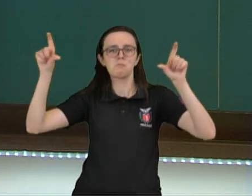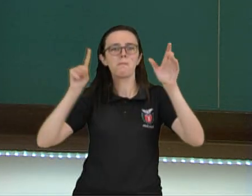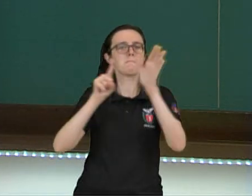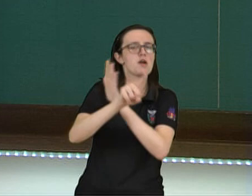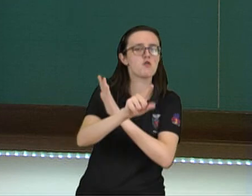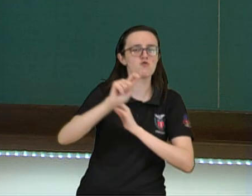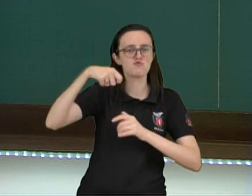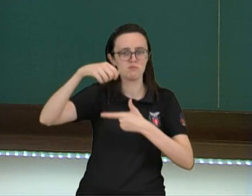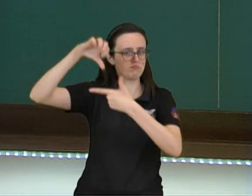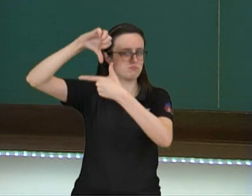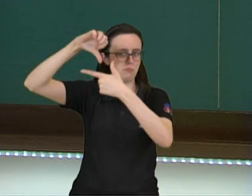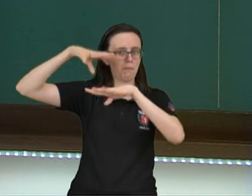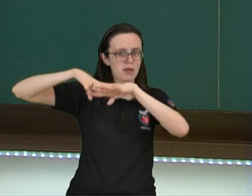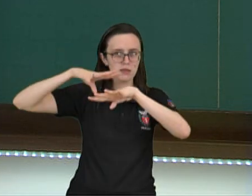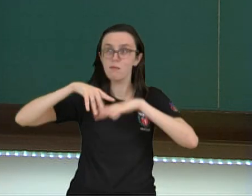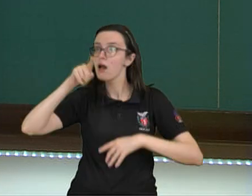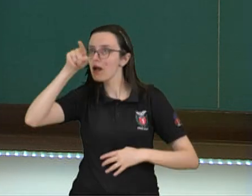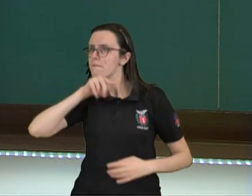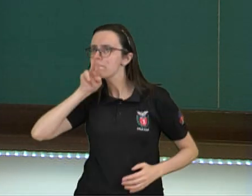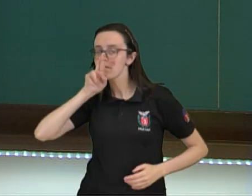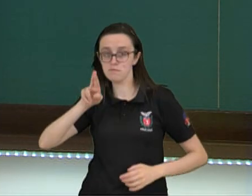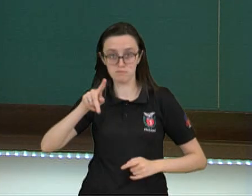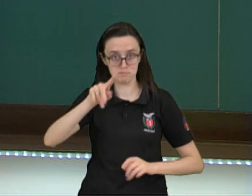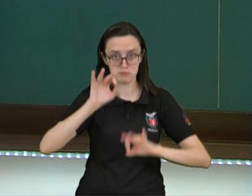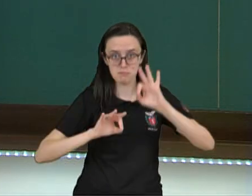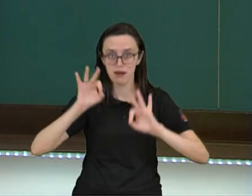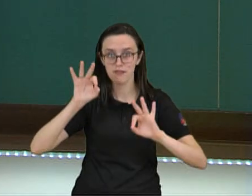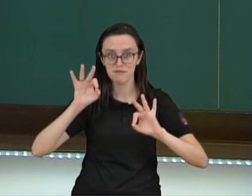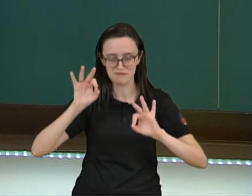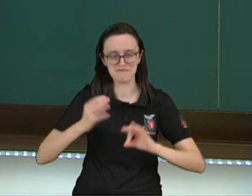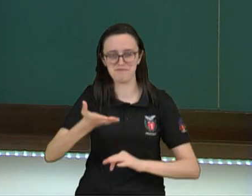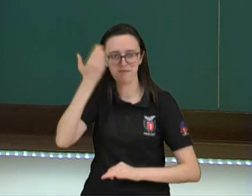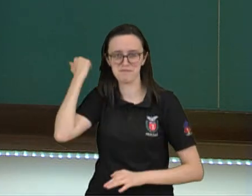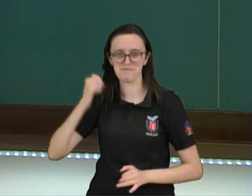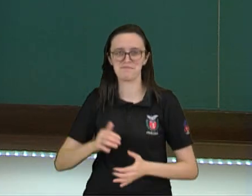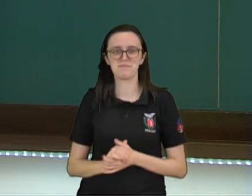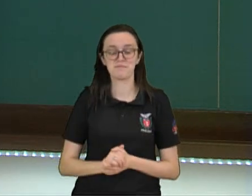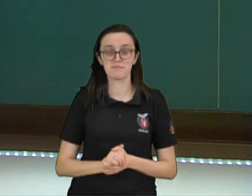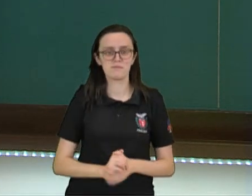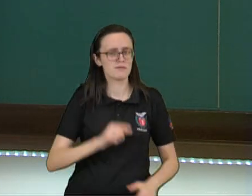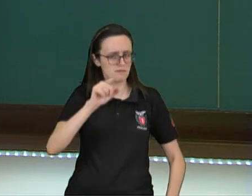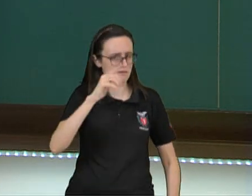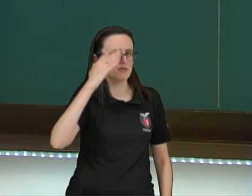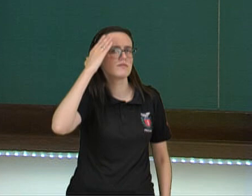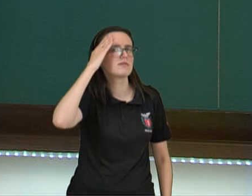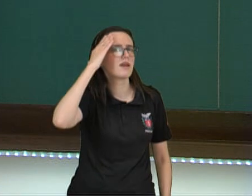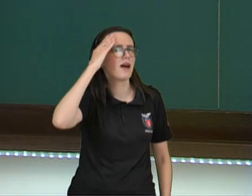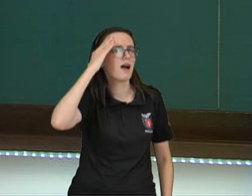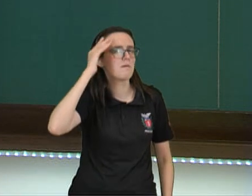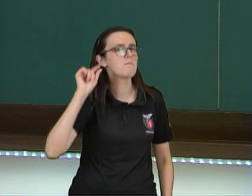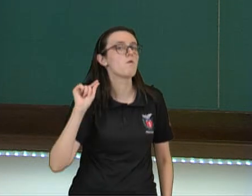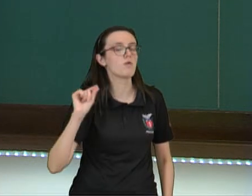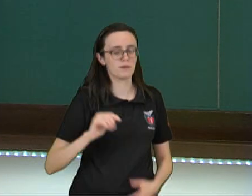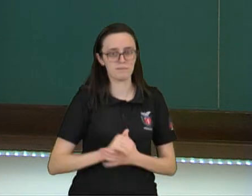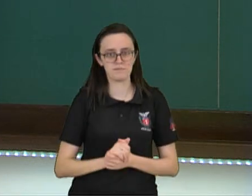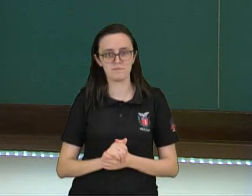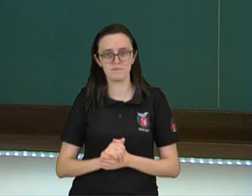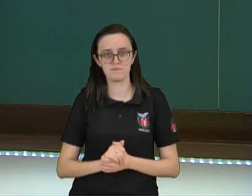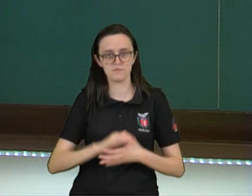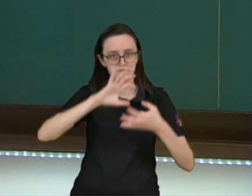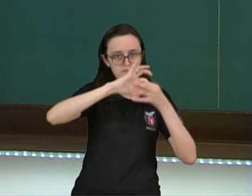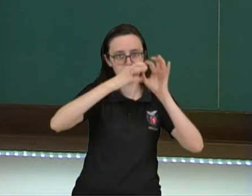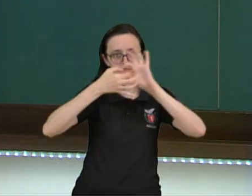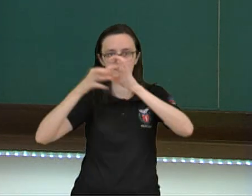de situações, problemas, ok? Está pronto? Então, vamos lá. Você sabia que nas Olimpíadas